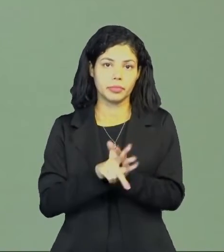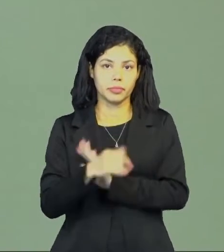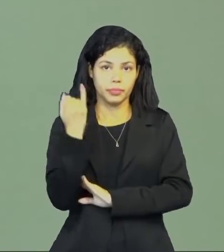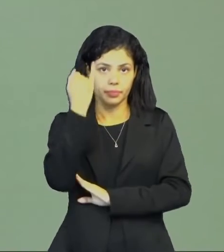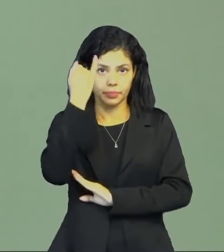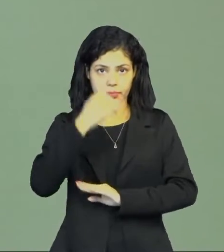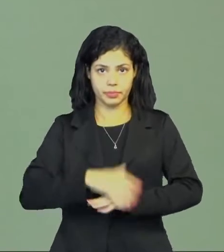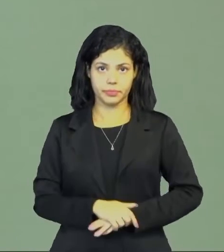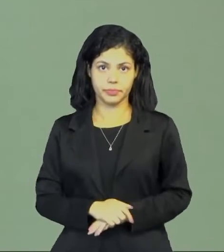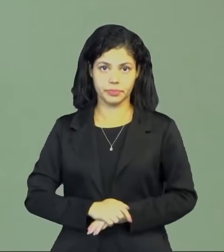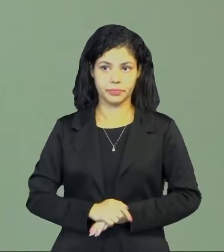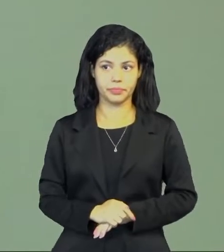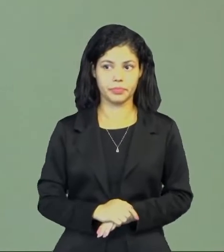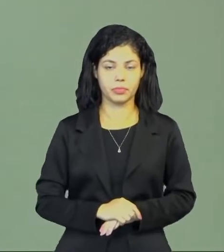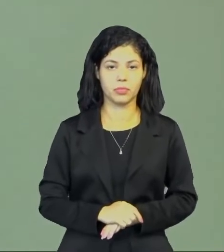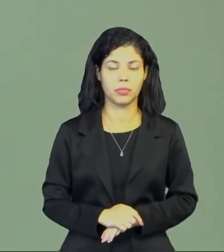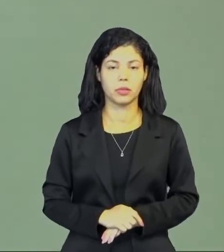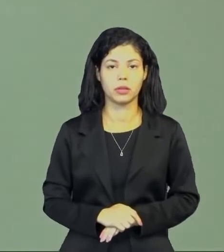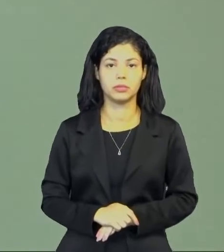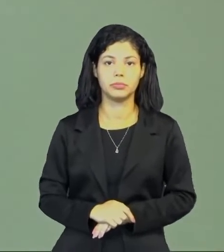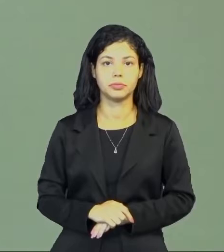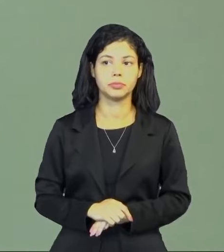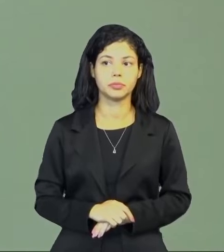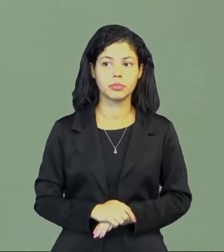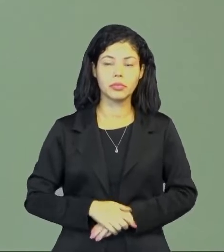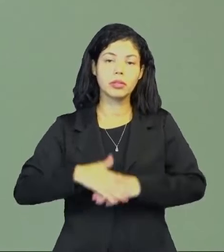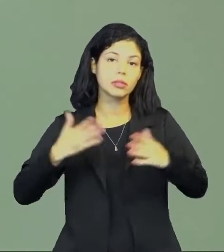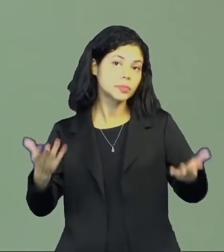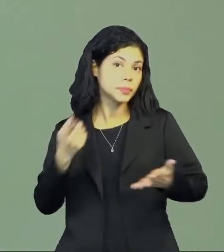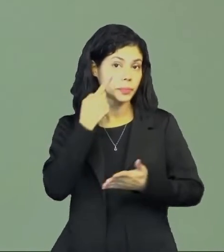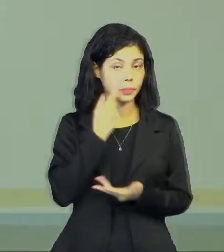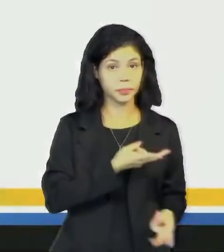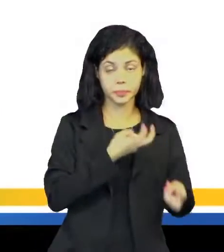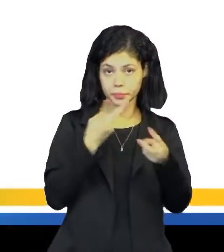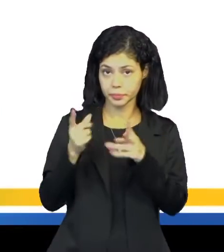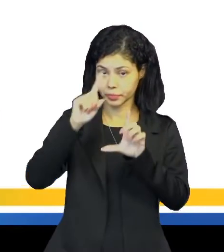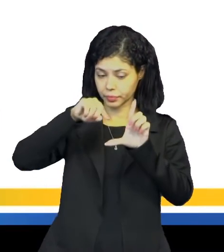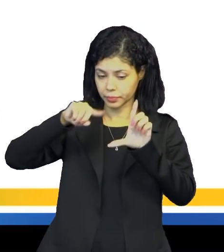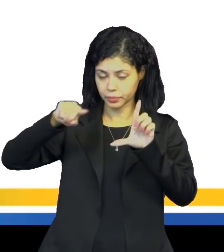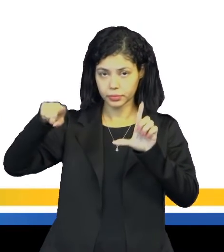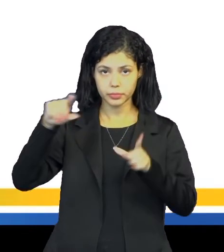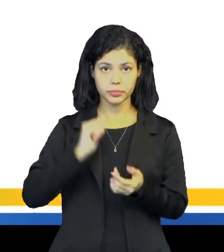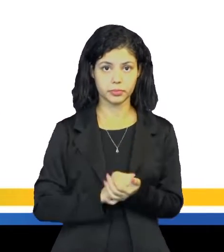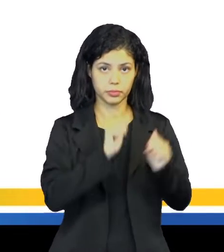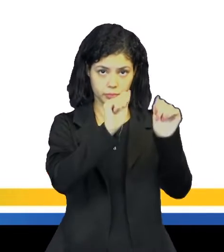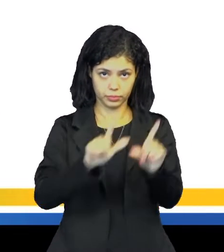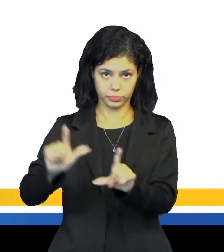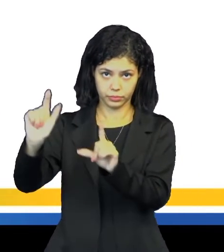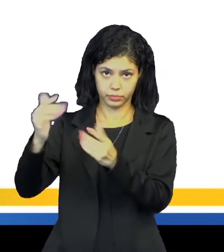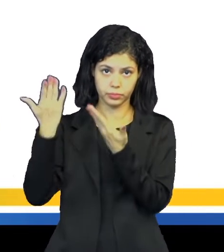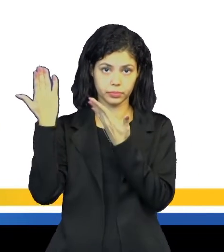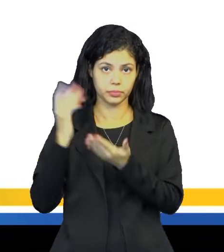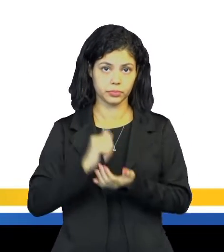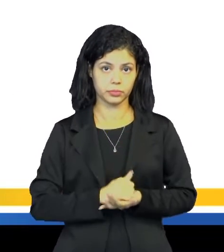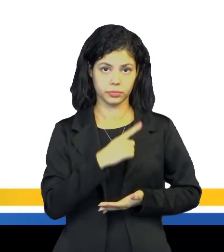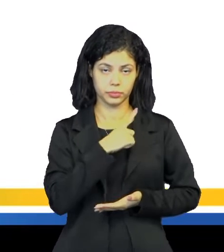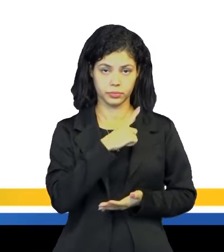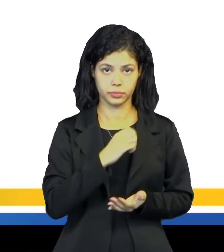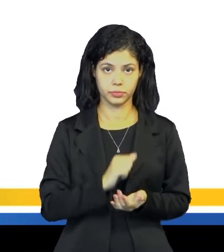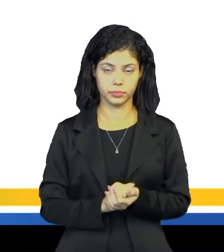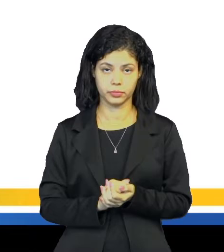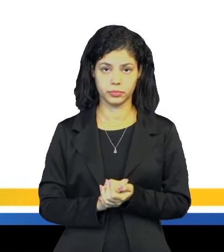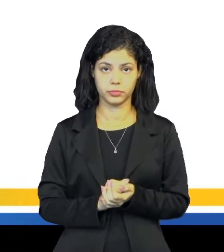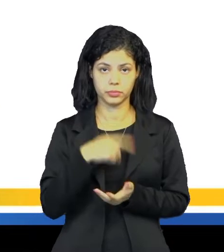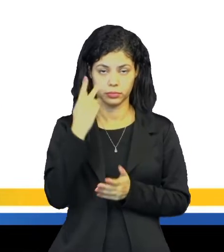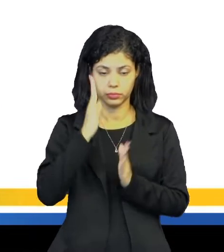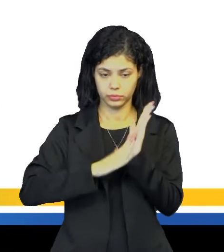tá? Continuando. Então, observem aí no gráfico, né, galera, no slide, né, nós temos aí os idiomas